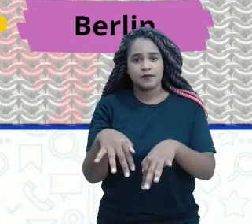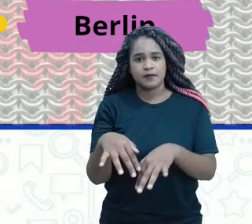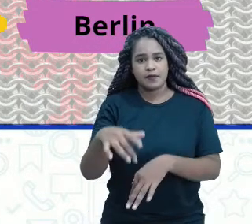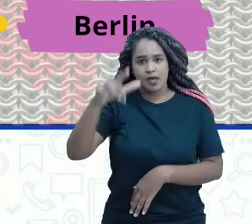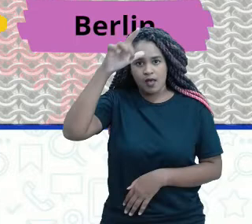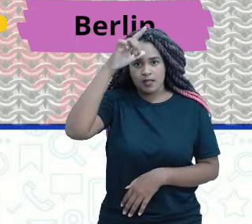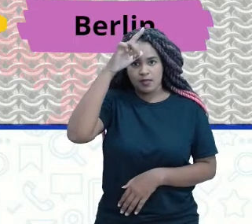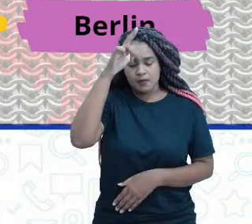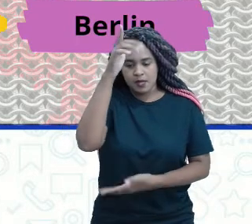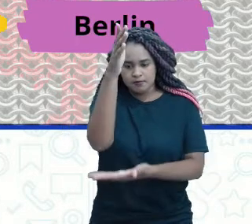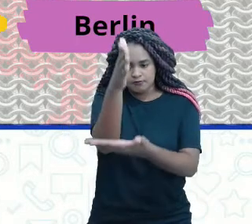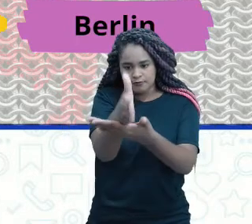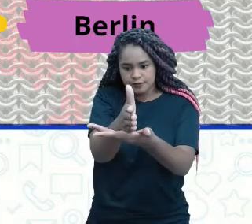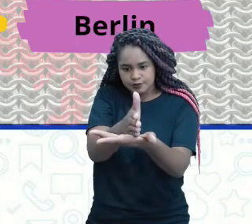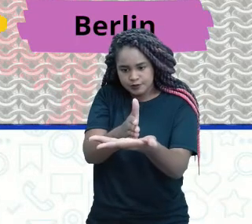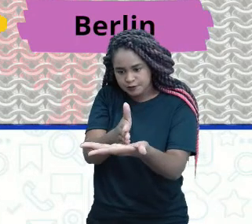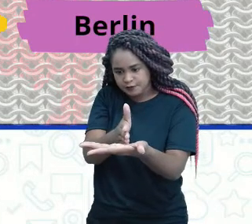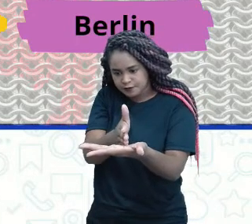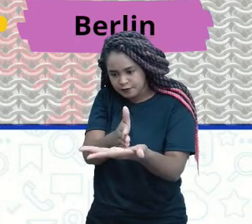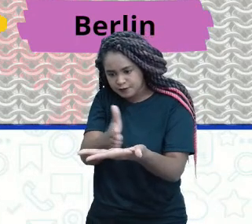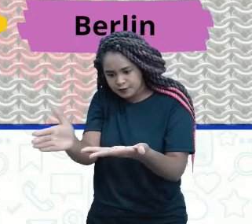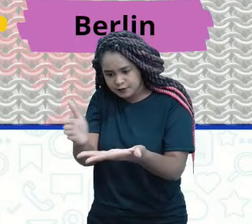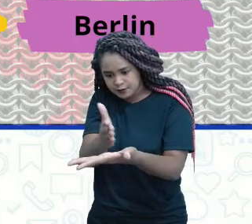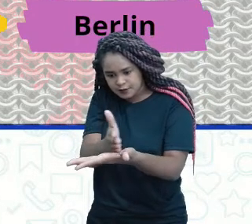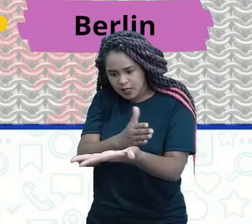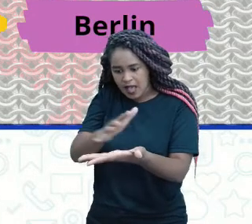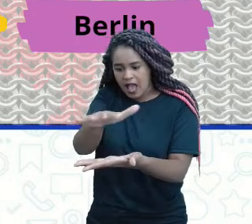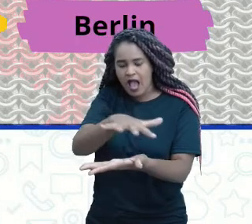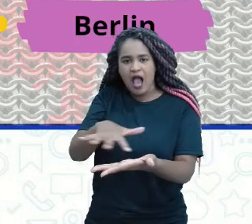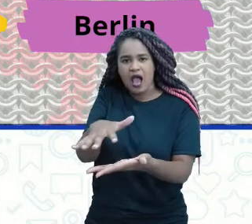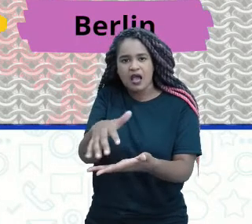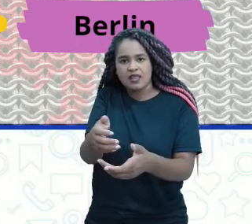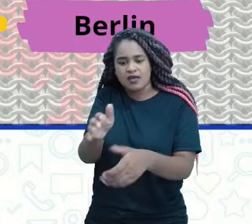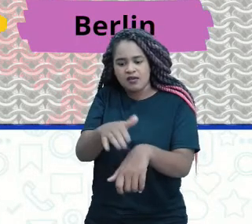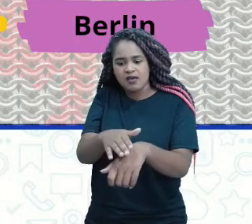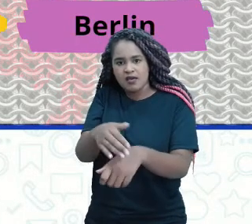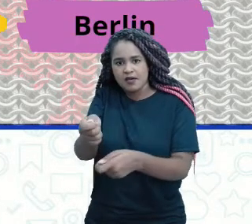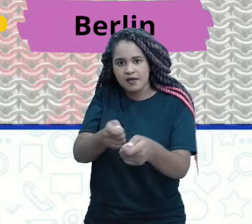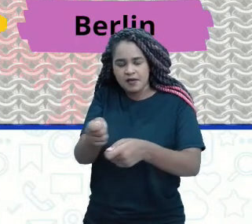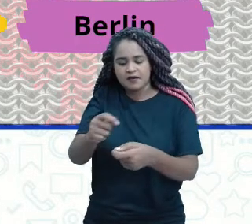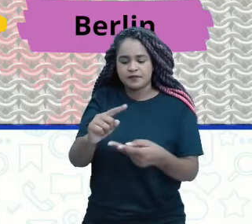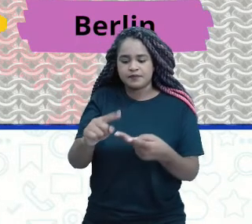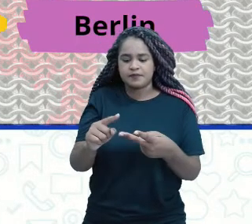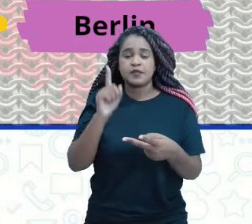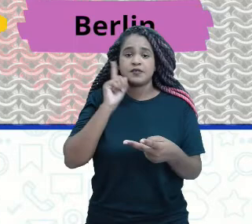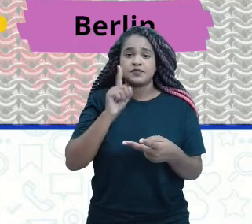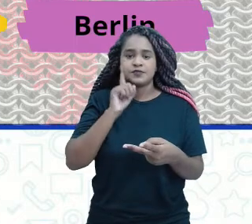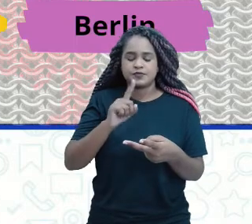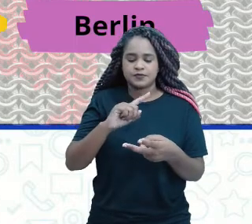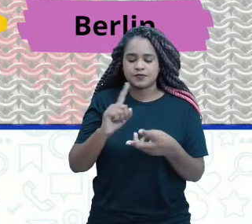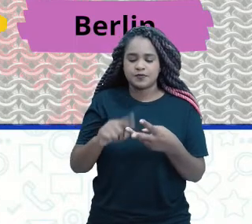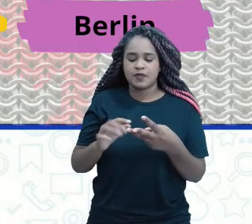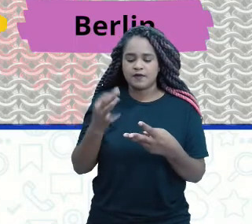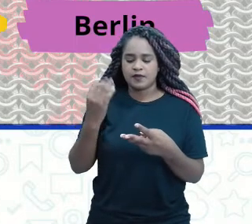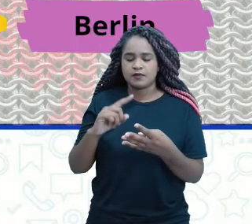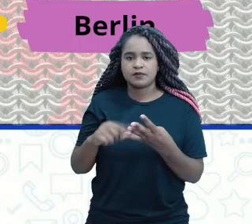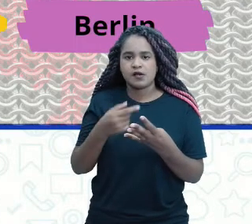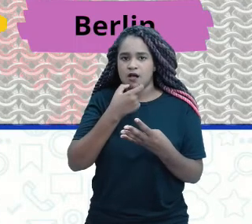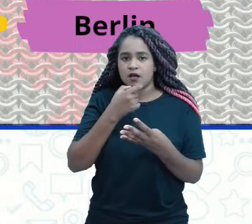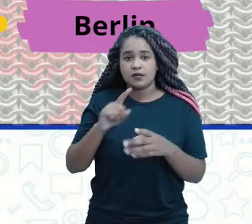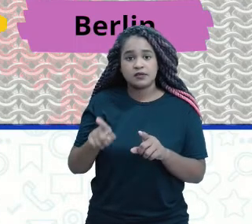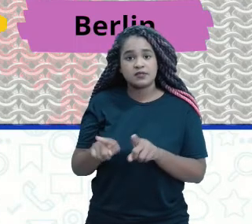dividido em áreas de controle, né, tanto Estados Unidos, França, Inglaterra e a União